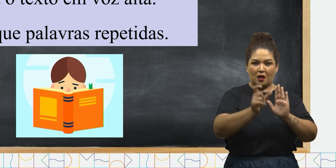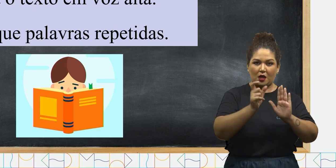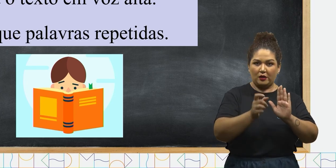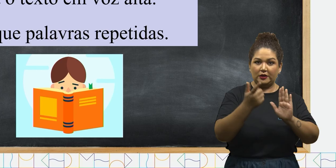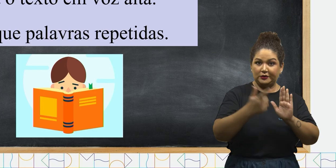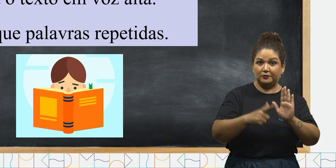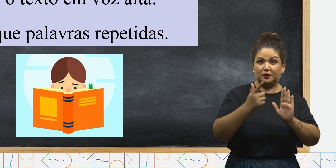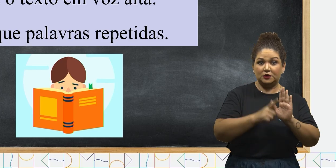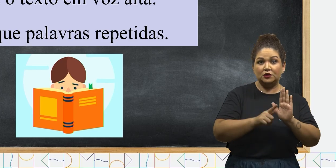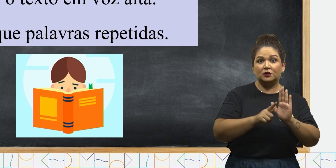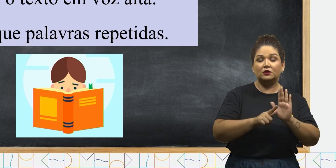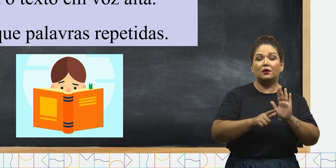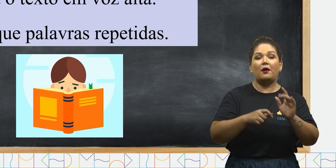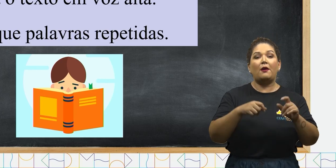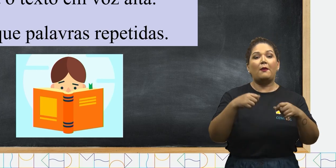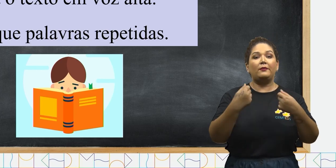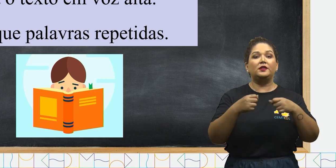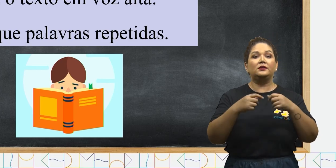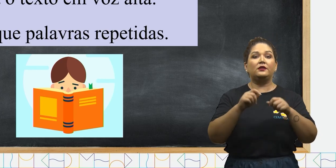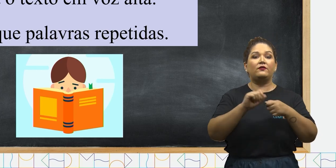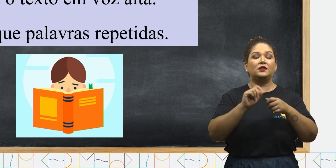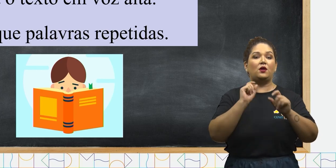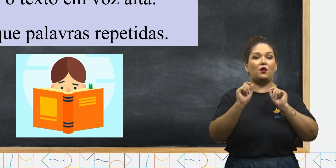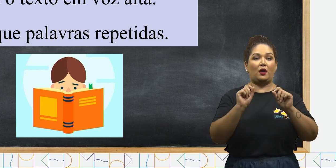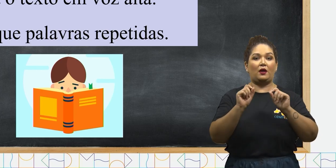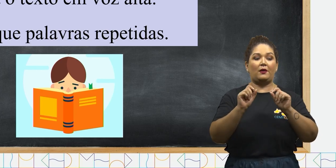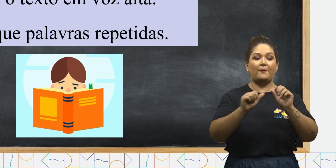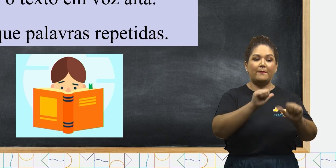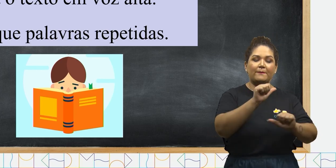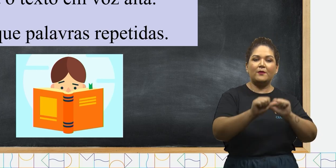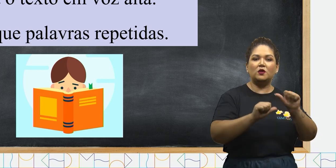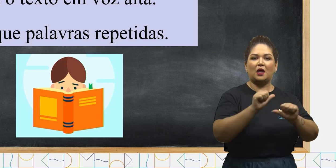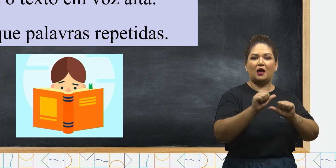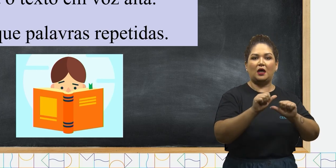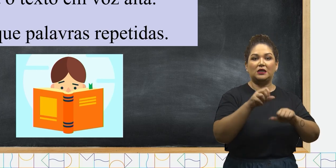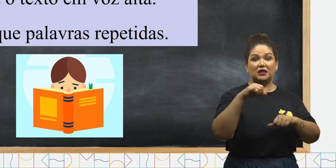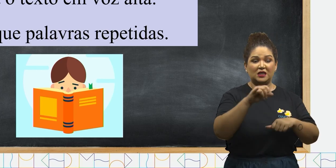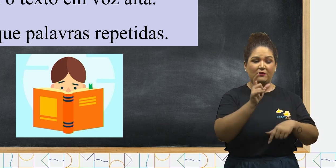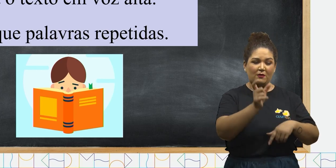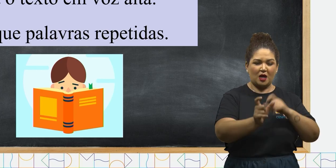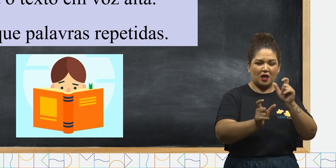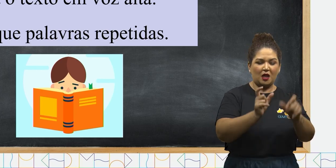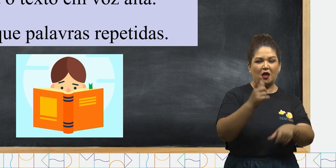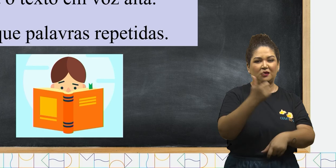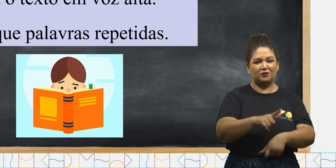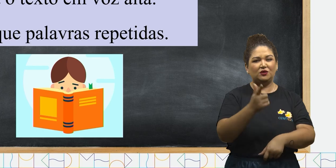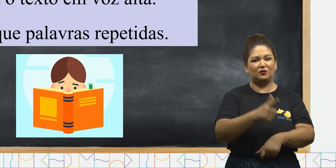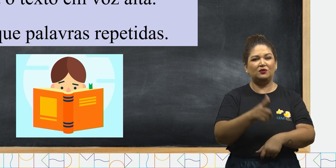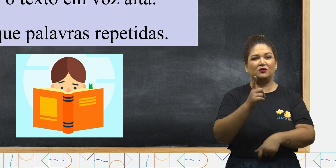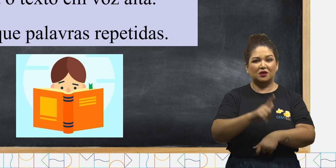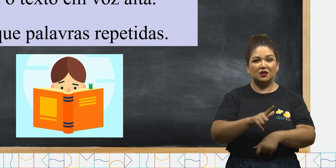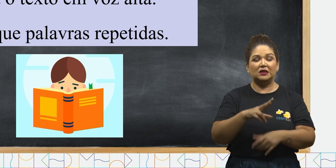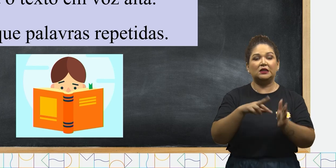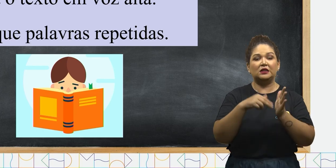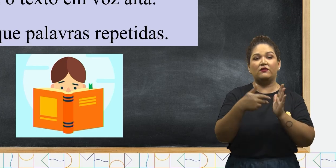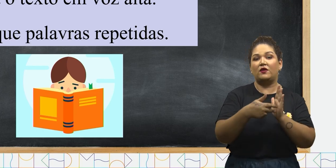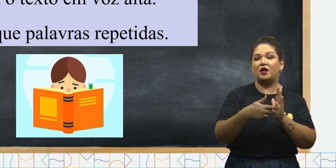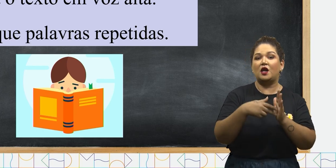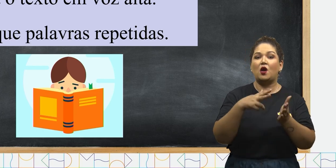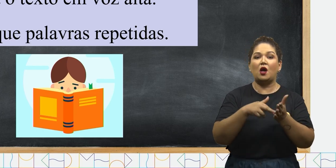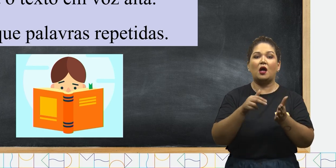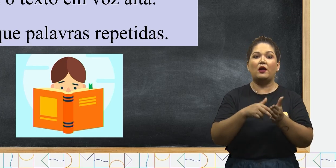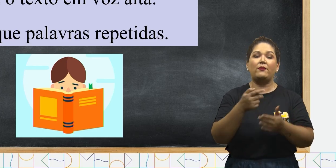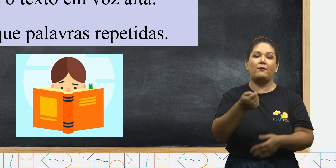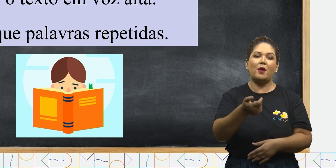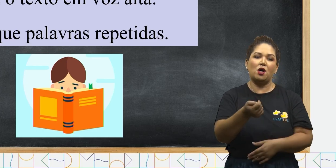perceberá que há algo estranho. Isso demonstra um vocabulário ainda empobrecido. É